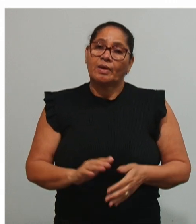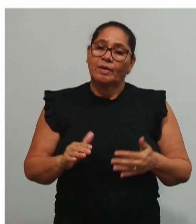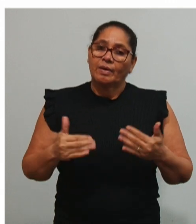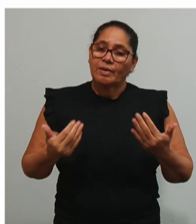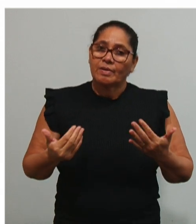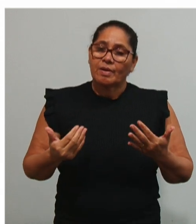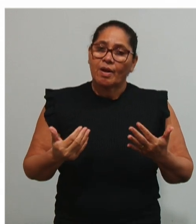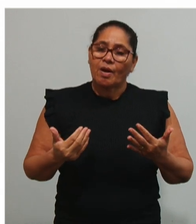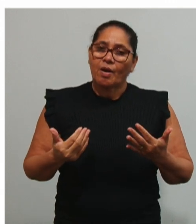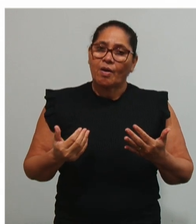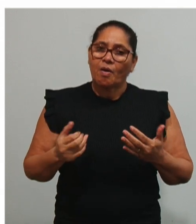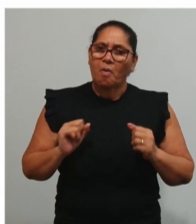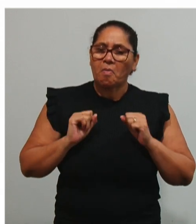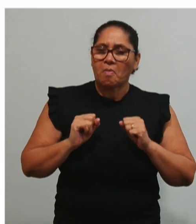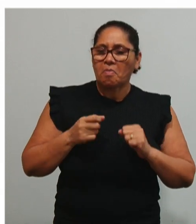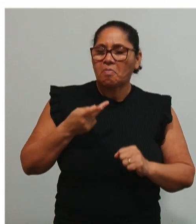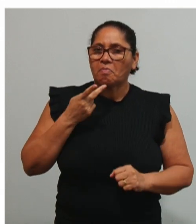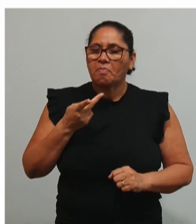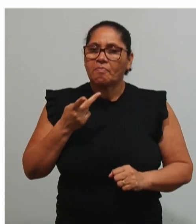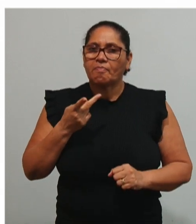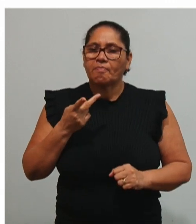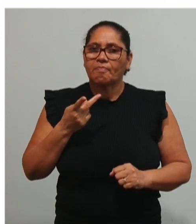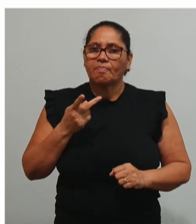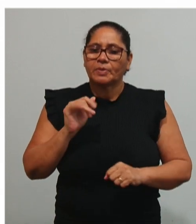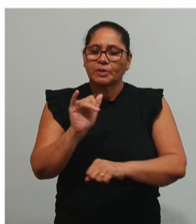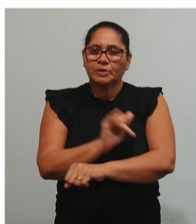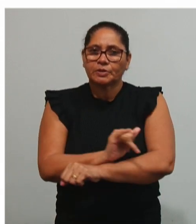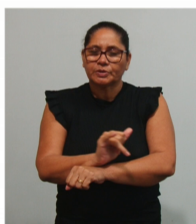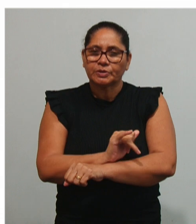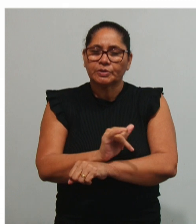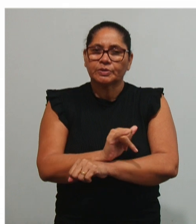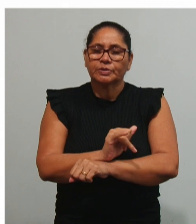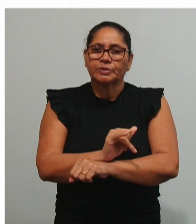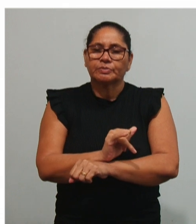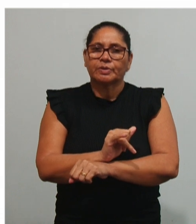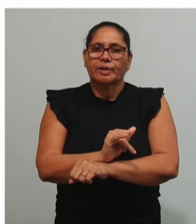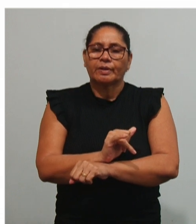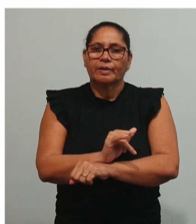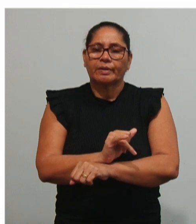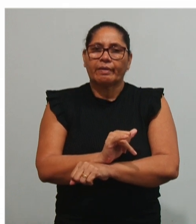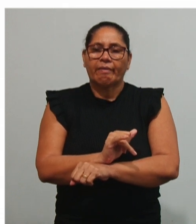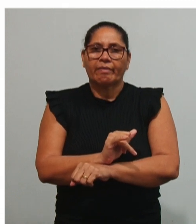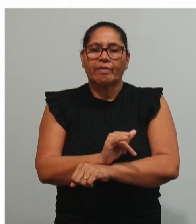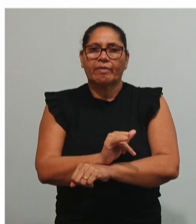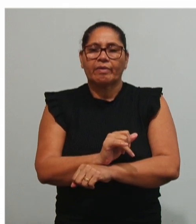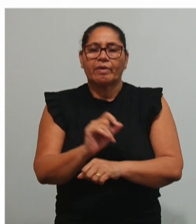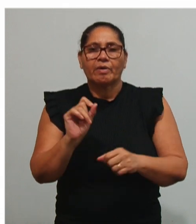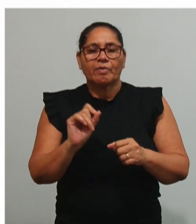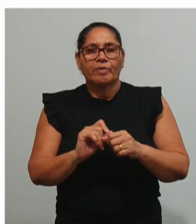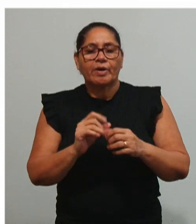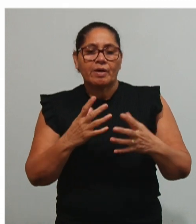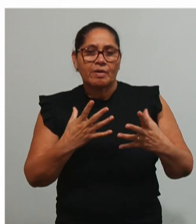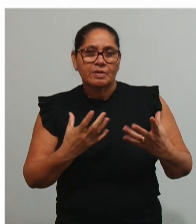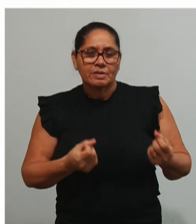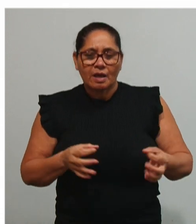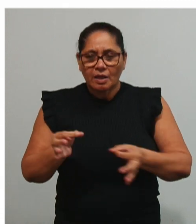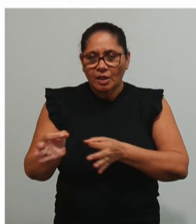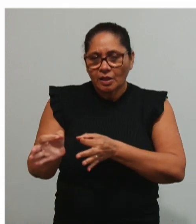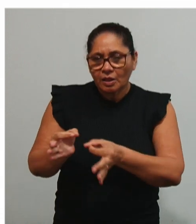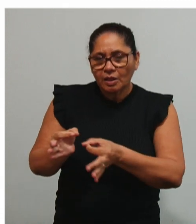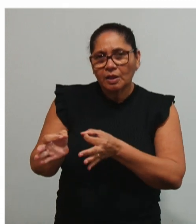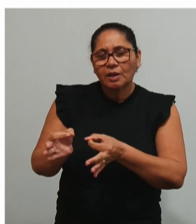nós podemos chamar uma de estratégia pretendida, que são os